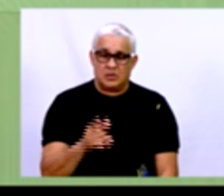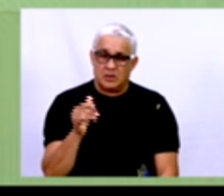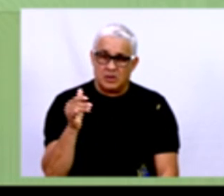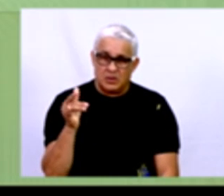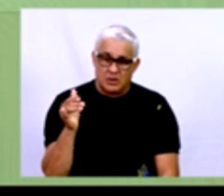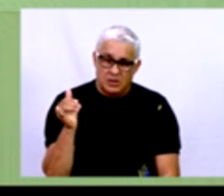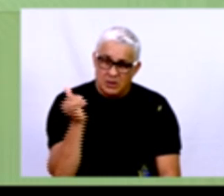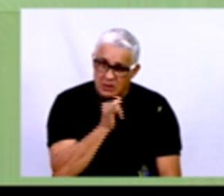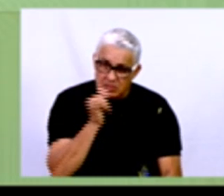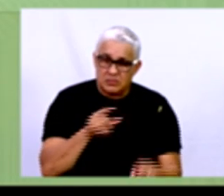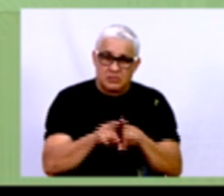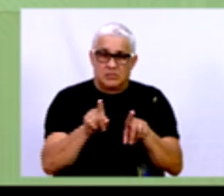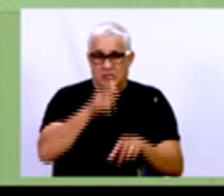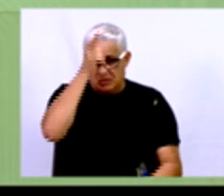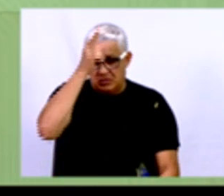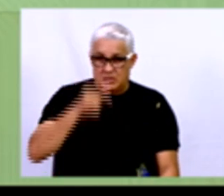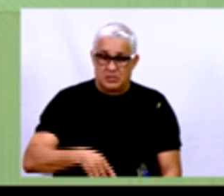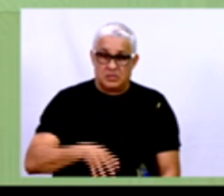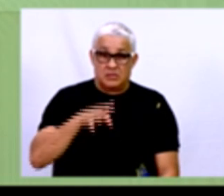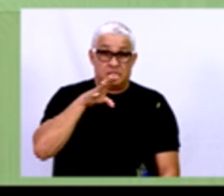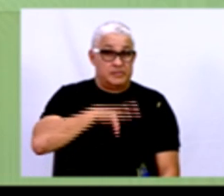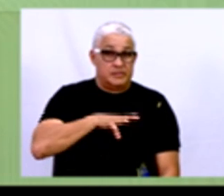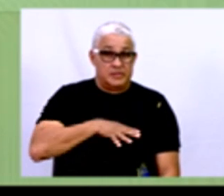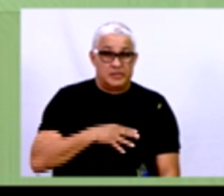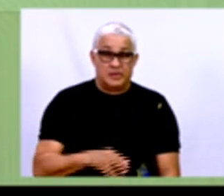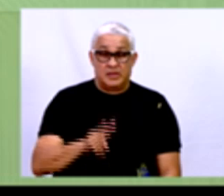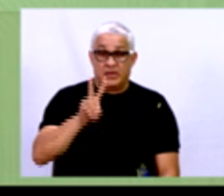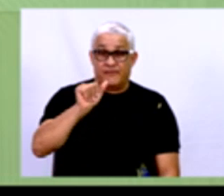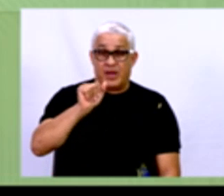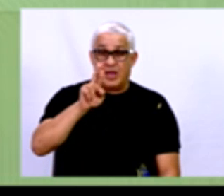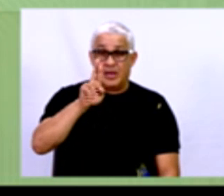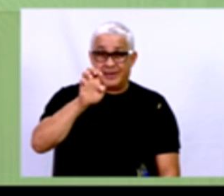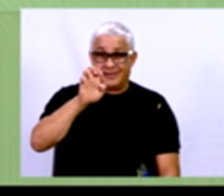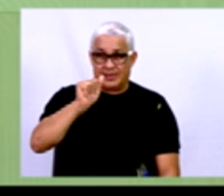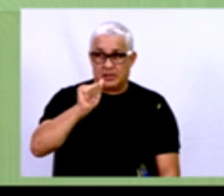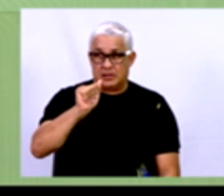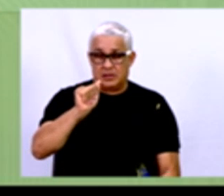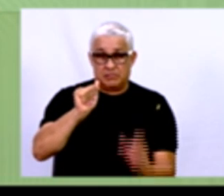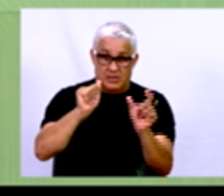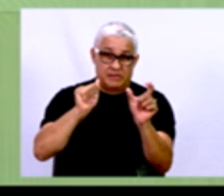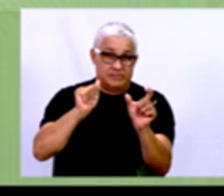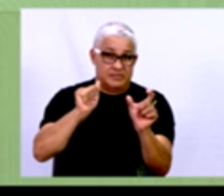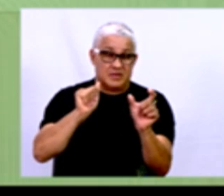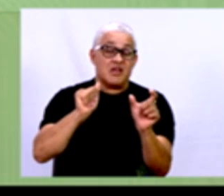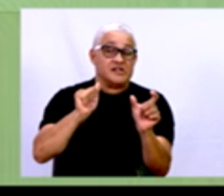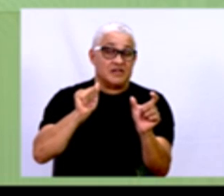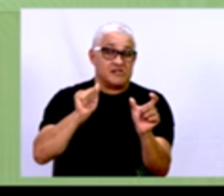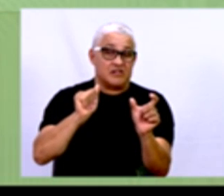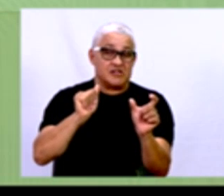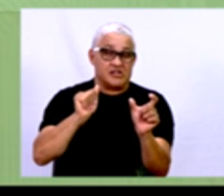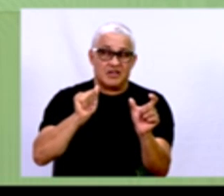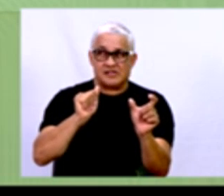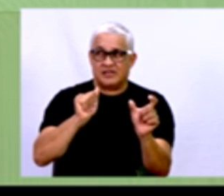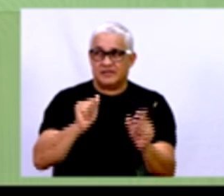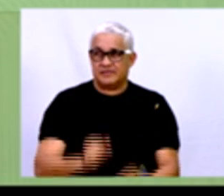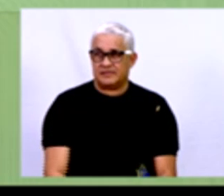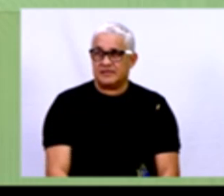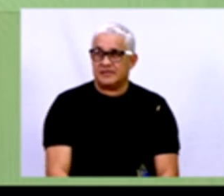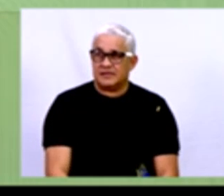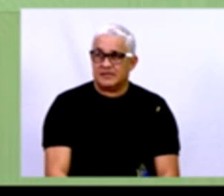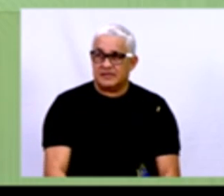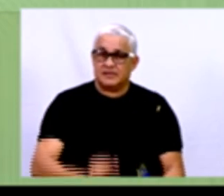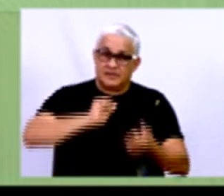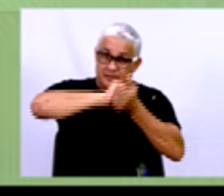E o português? Aí varia. Nesse exemplo tem uma característica bem própria, né? Bom, a adequação